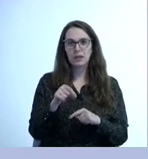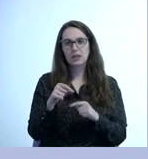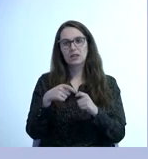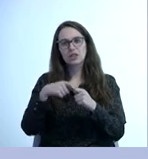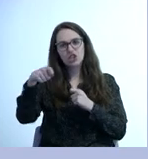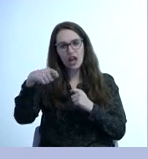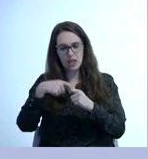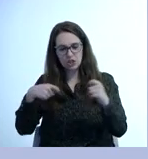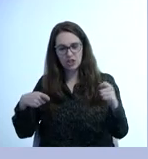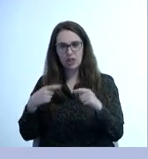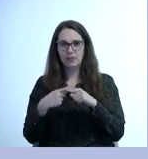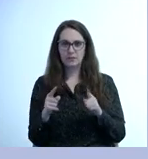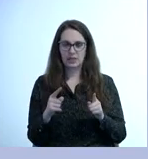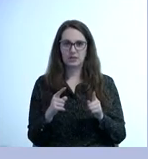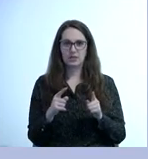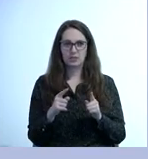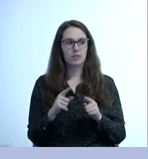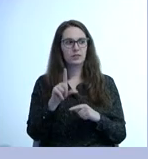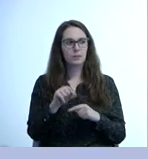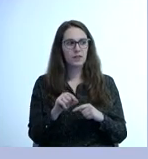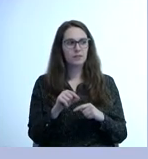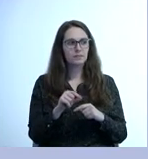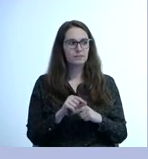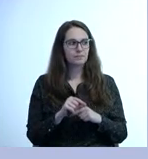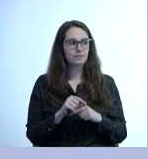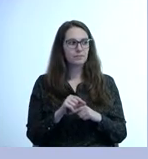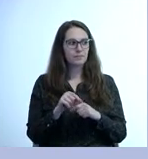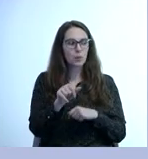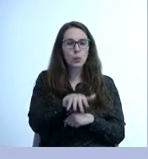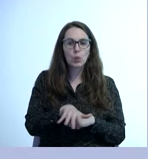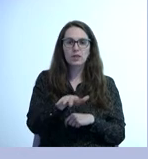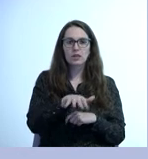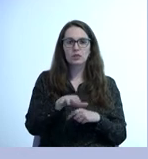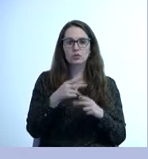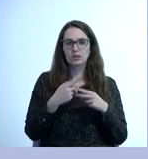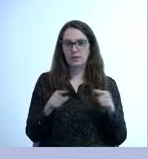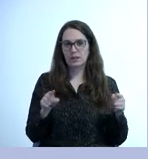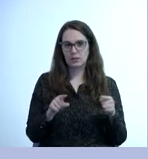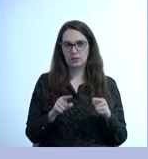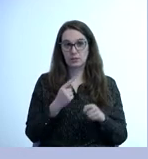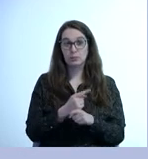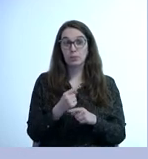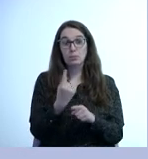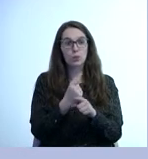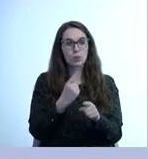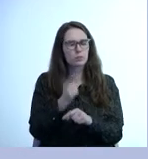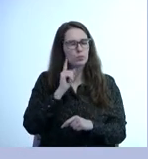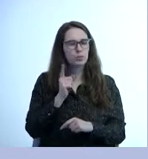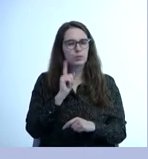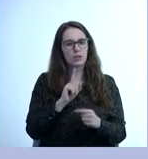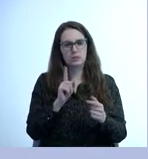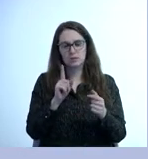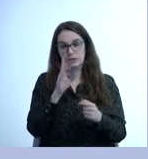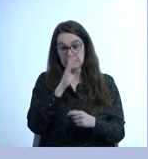escala, em diferentes contextos, uma coisa que é fundamental para a formação